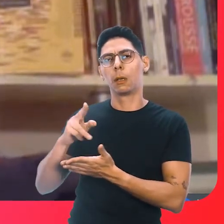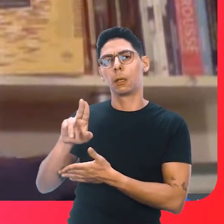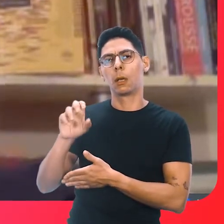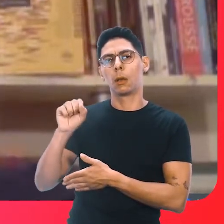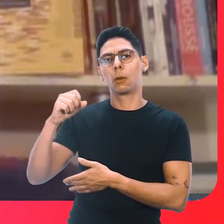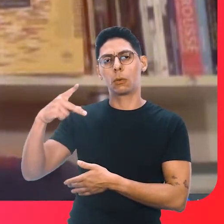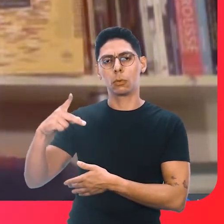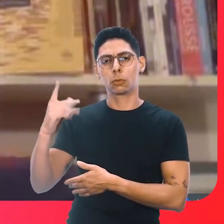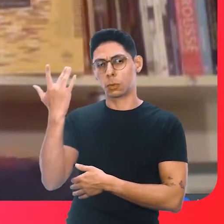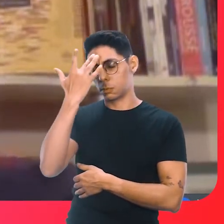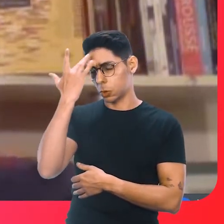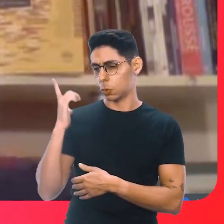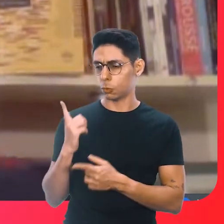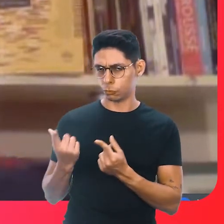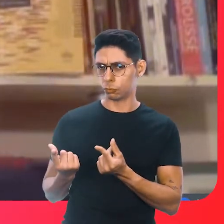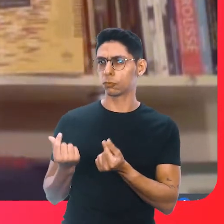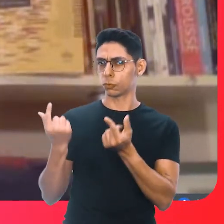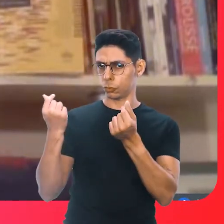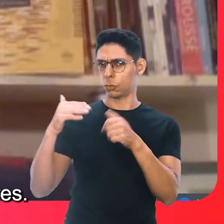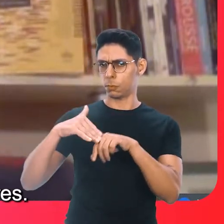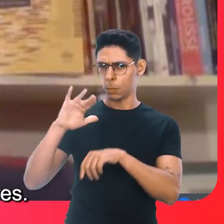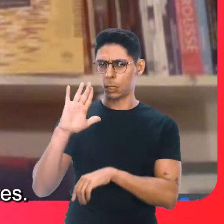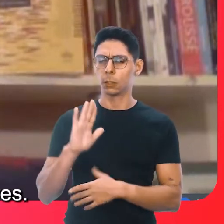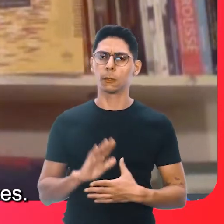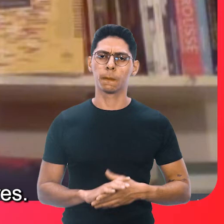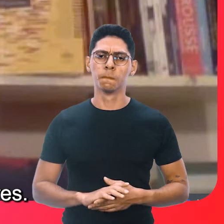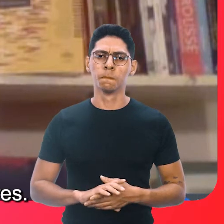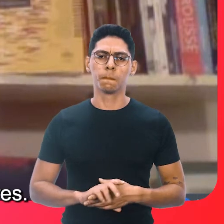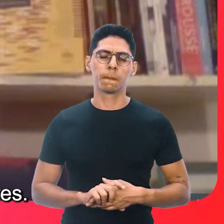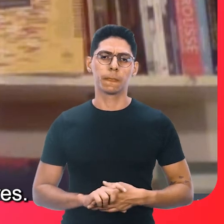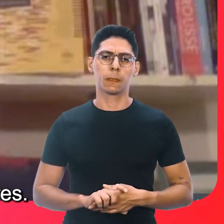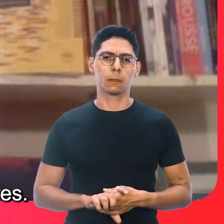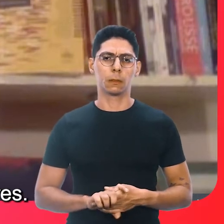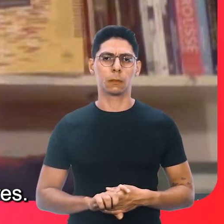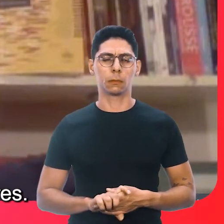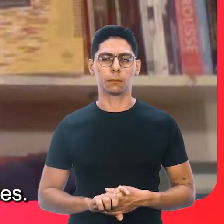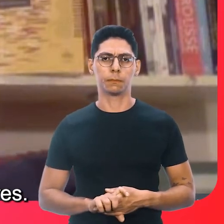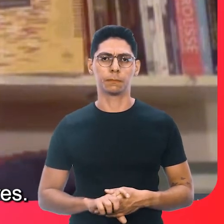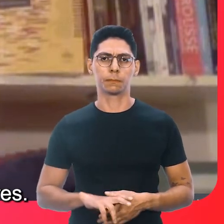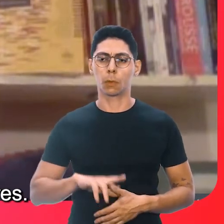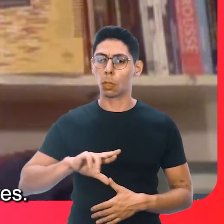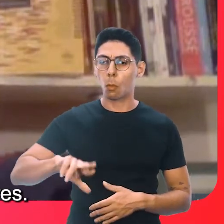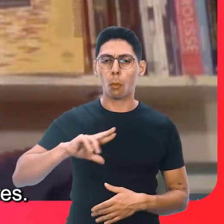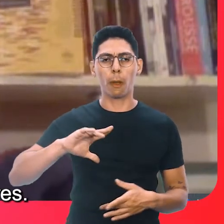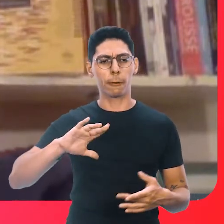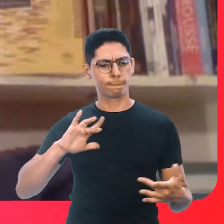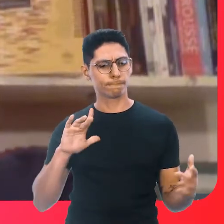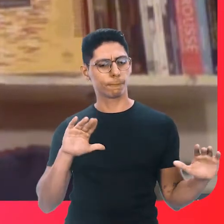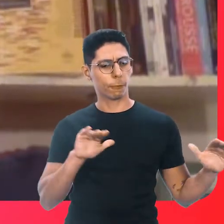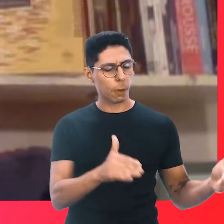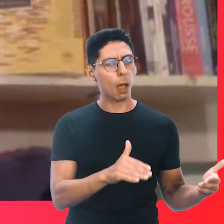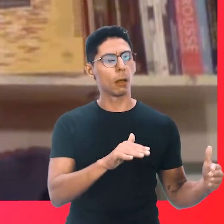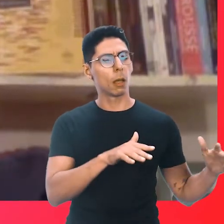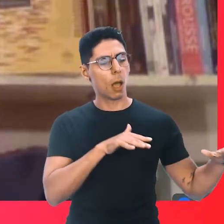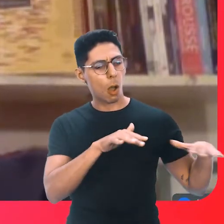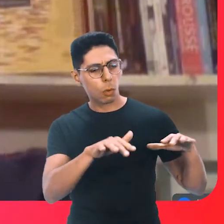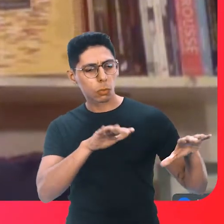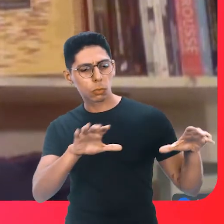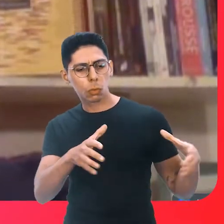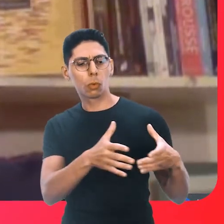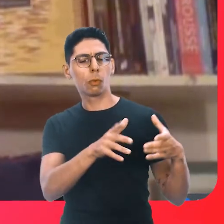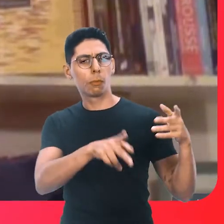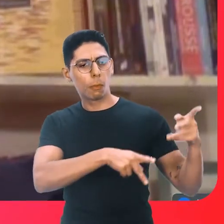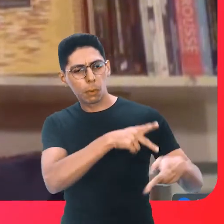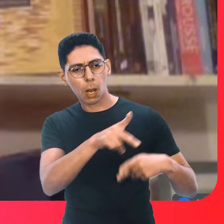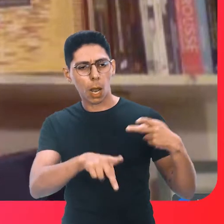mais elitizado, né? Não assim não tão ligado aos movimentos populares como esses dois outros